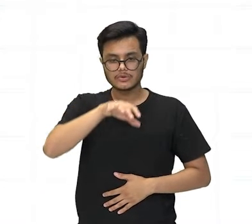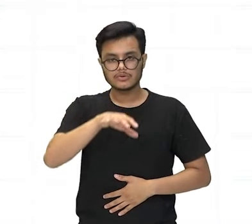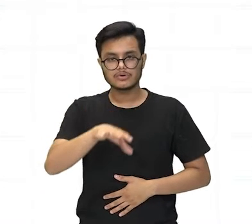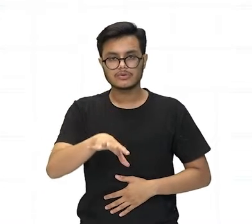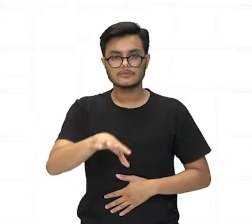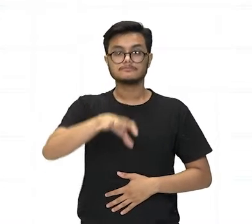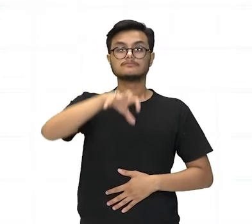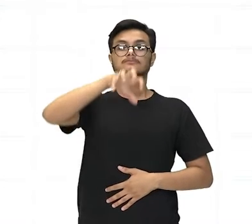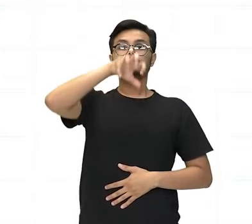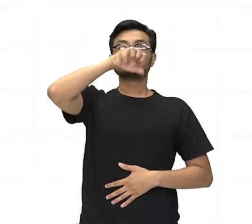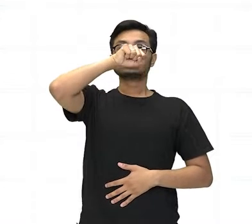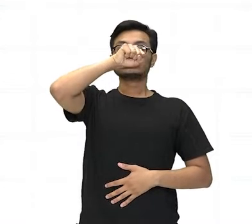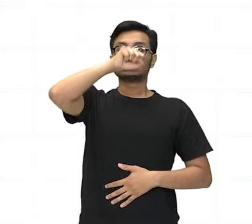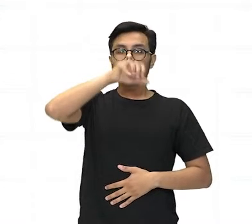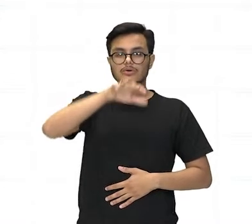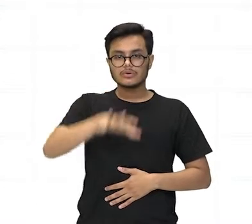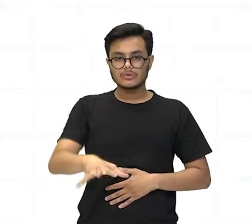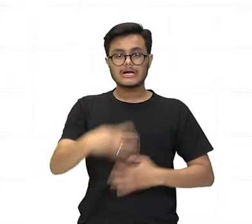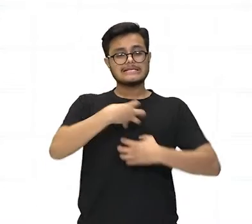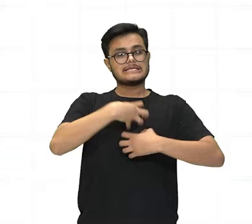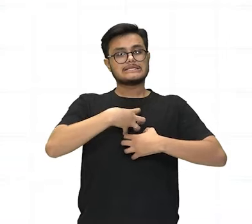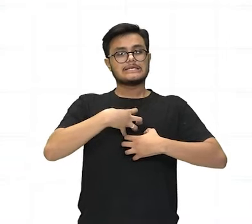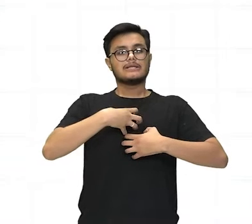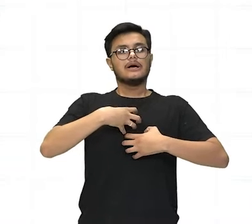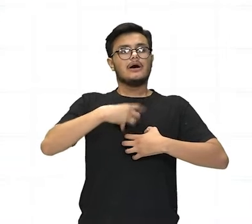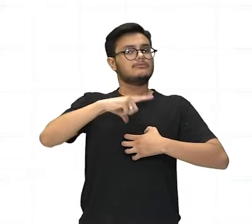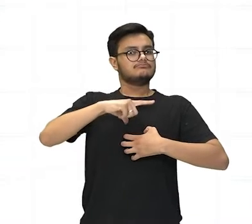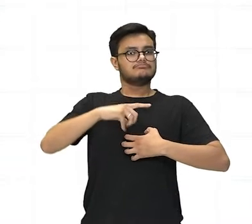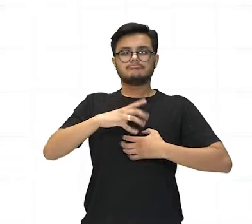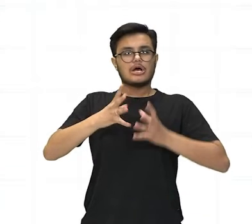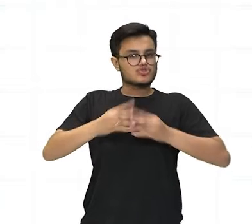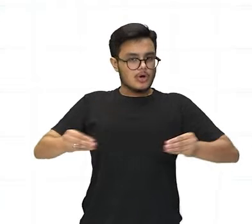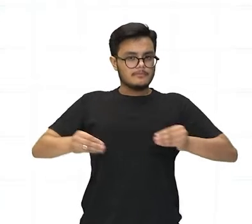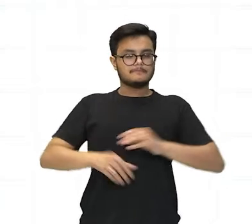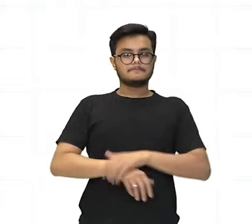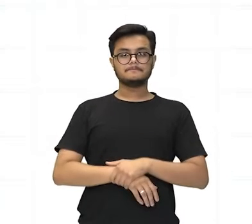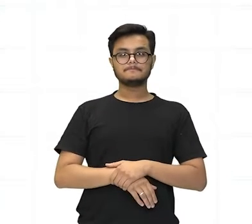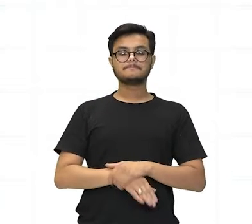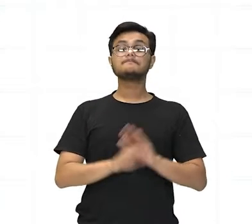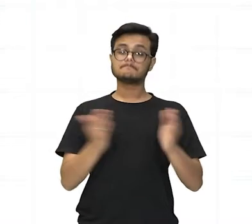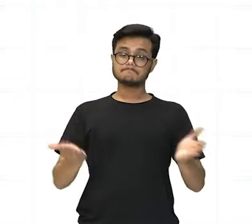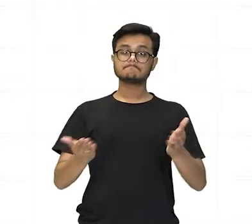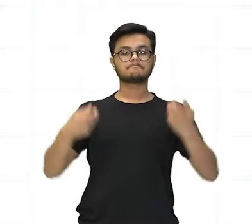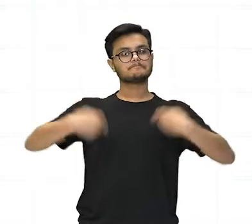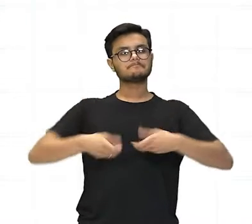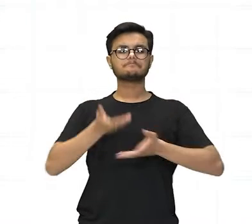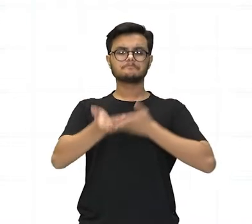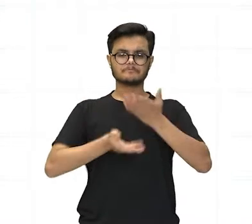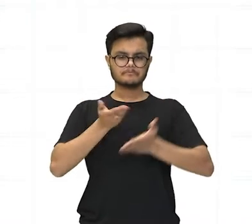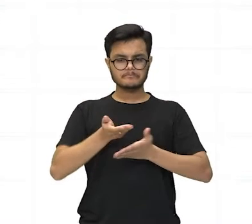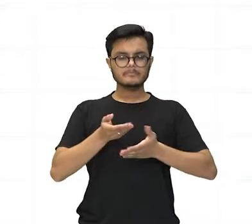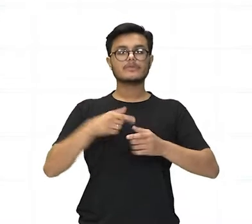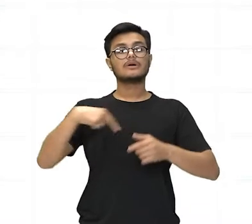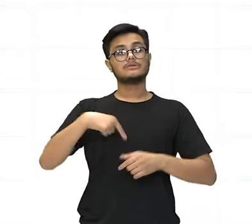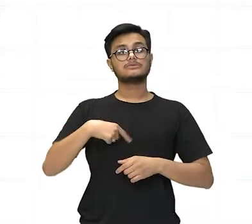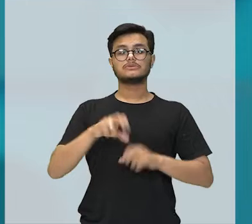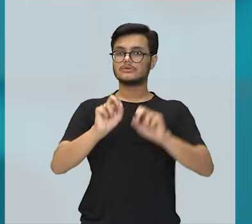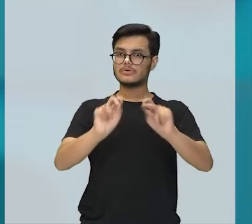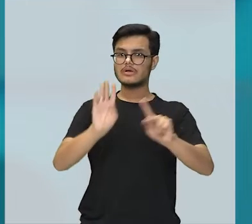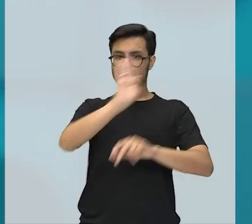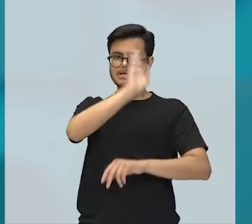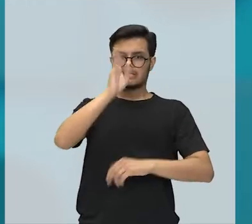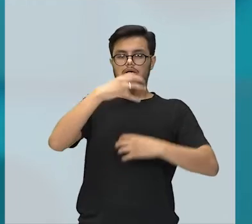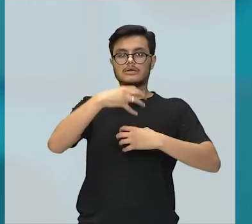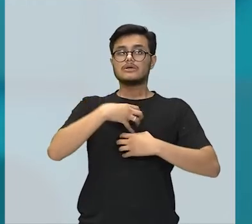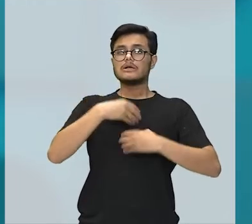profundamente até que passe o mal-estar. Então, esses são os cuidados que a gente deve ter se a pessoa